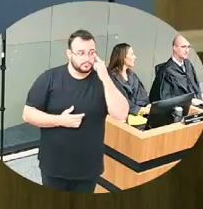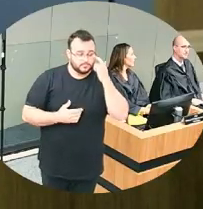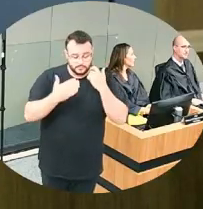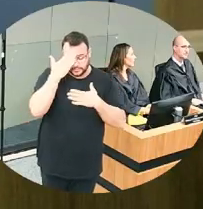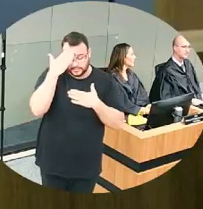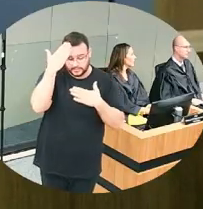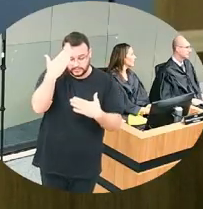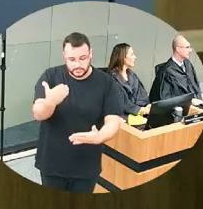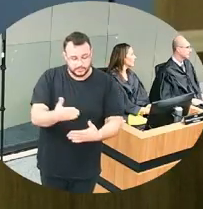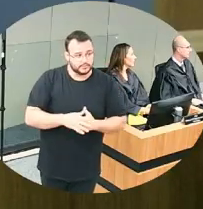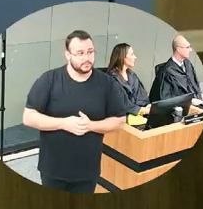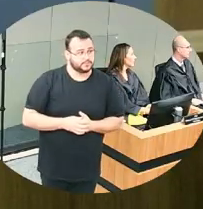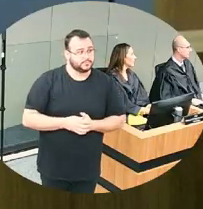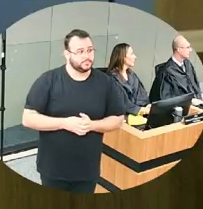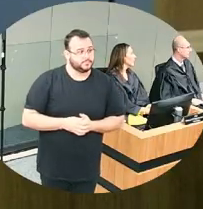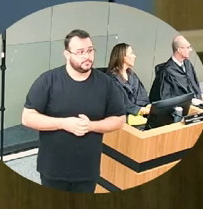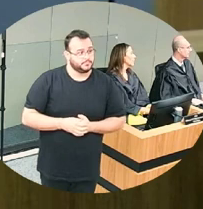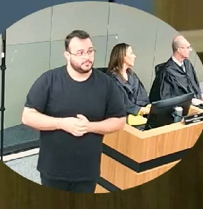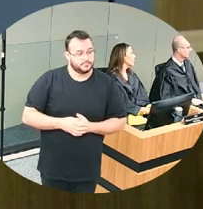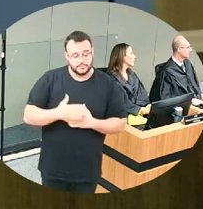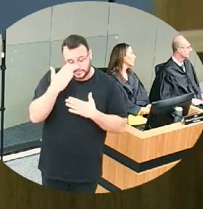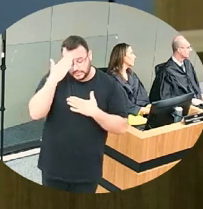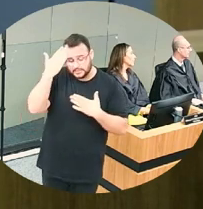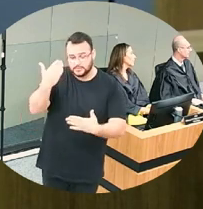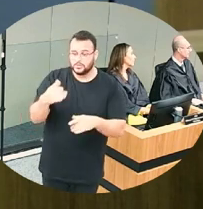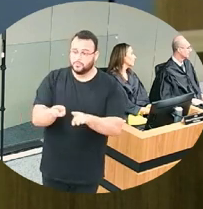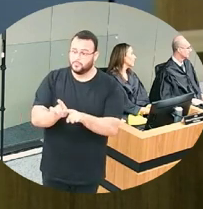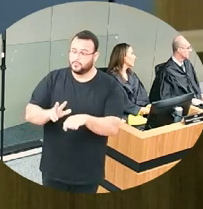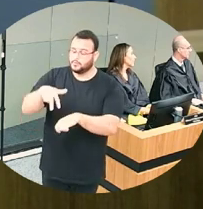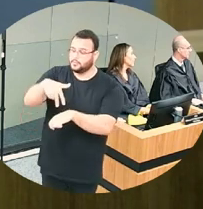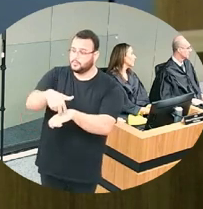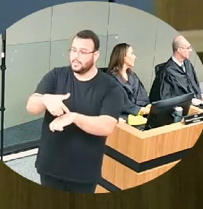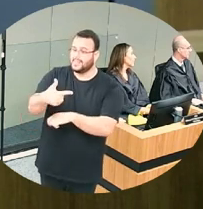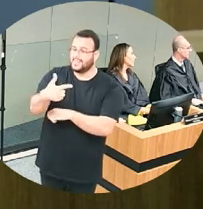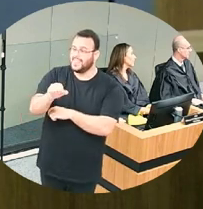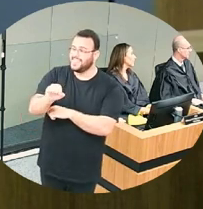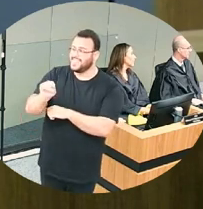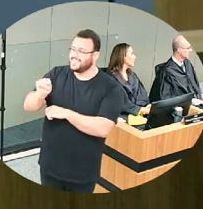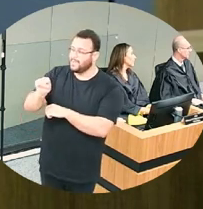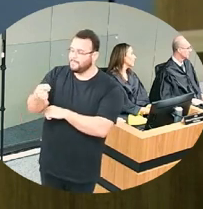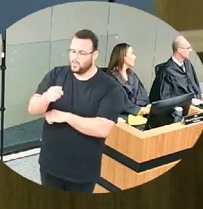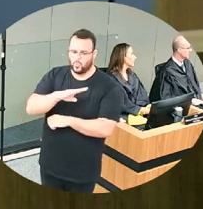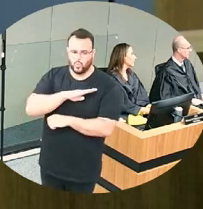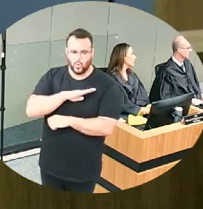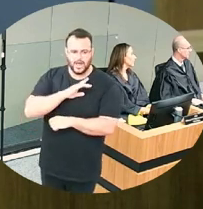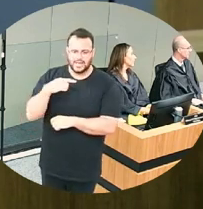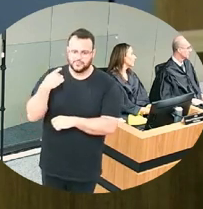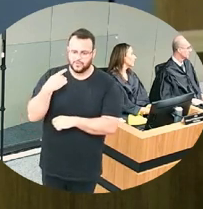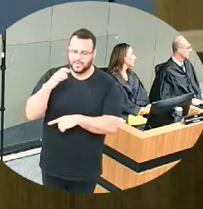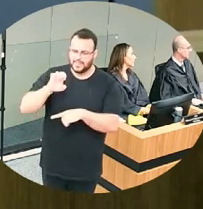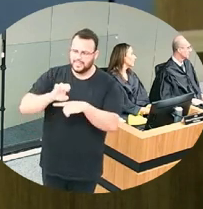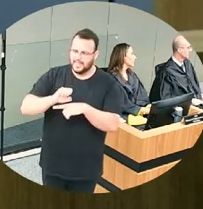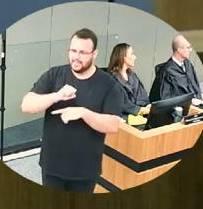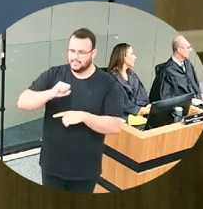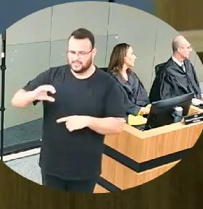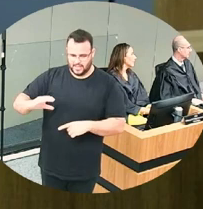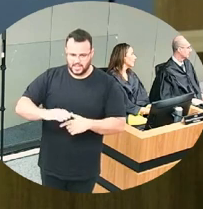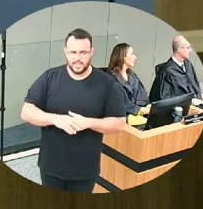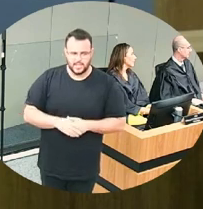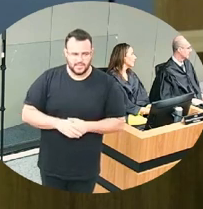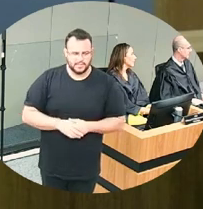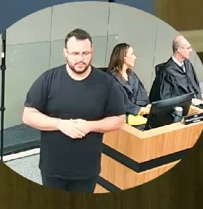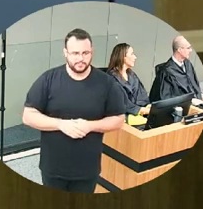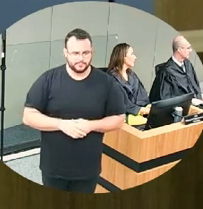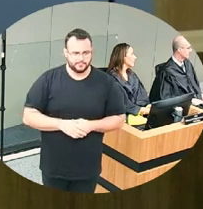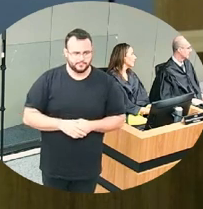gratidão primeiro de gratidão por representar 70.000 colegas advogados do estado de Santa